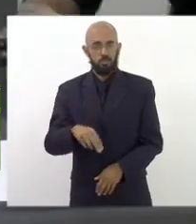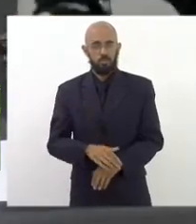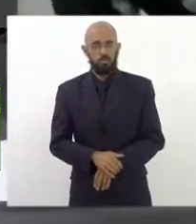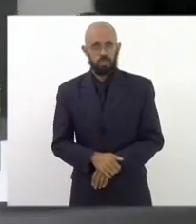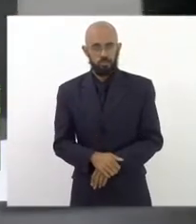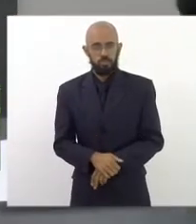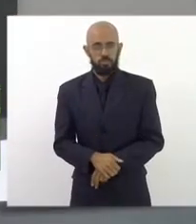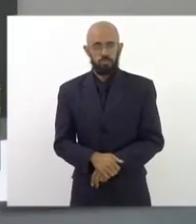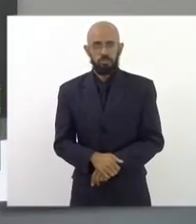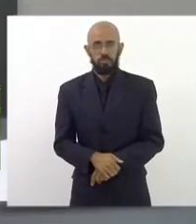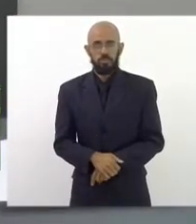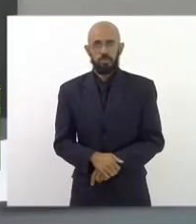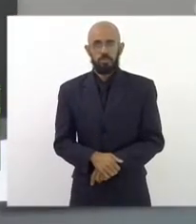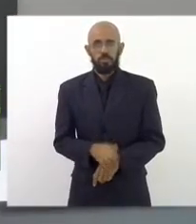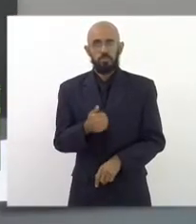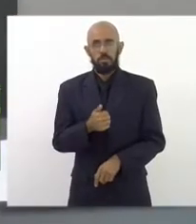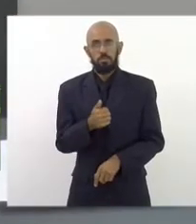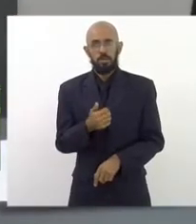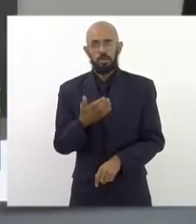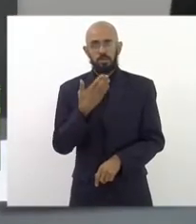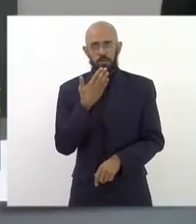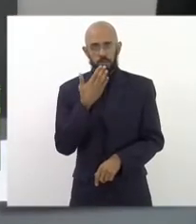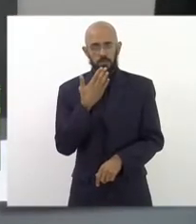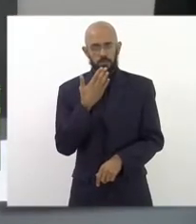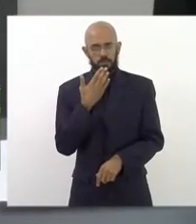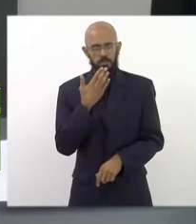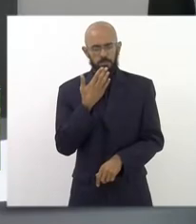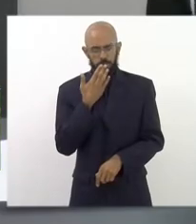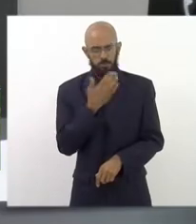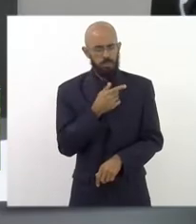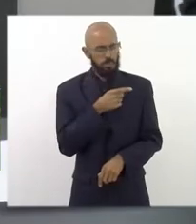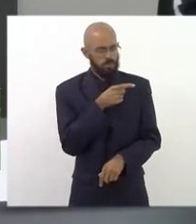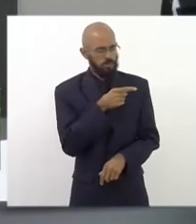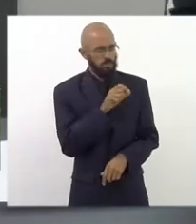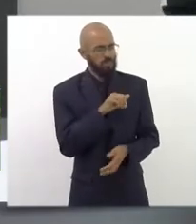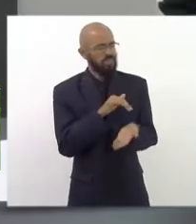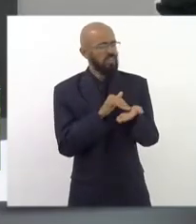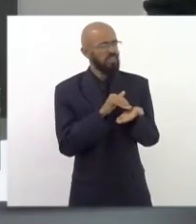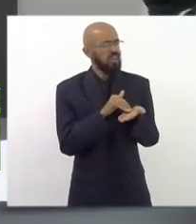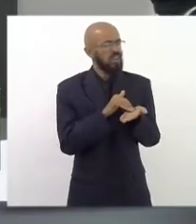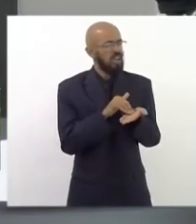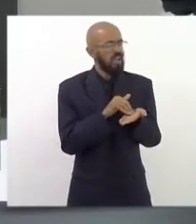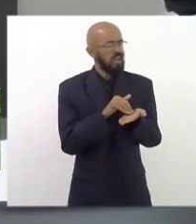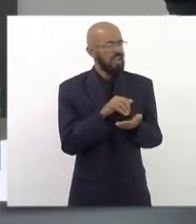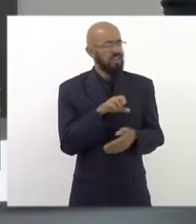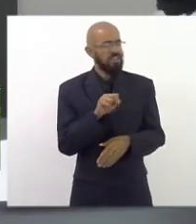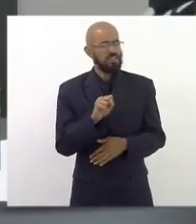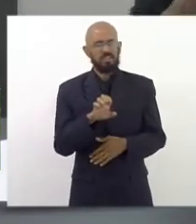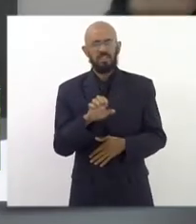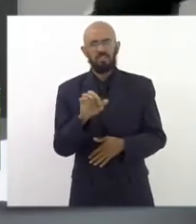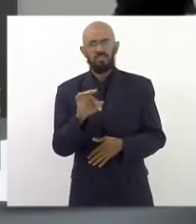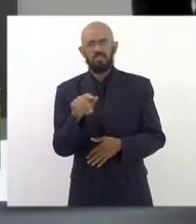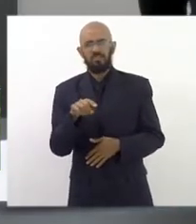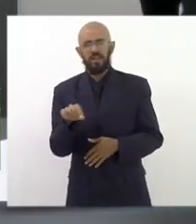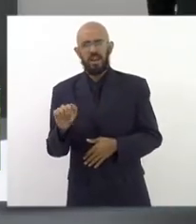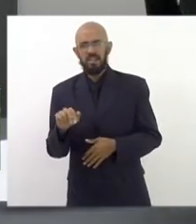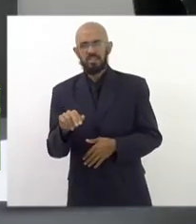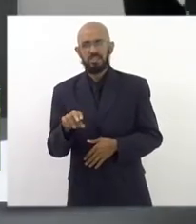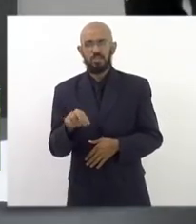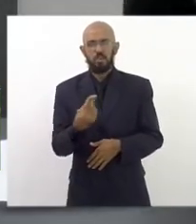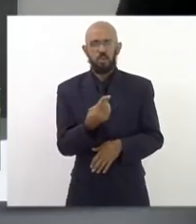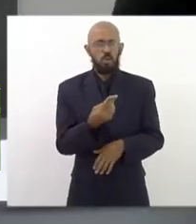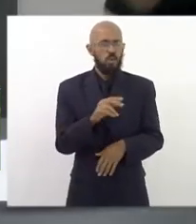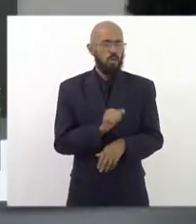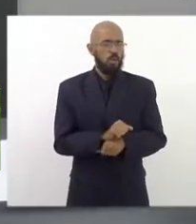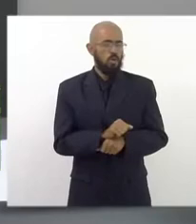eu só queria primeiro que você dissesse se é secretário de Fazenda, se ele é de Planejamento, se tudo é boato, né, para saber como